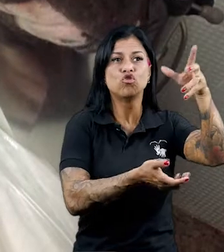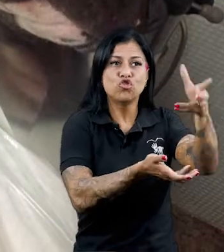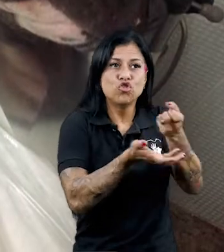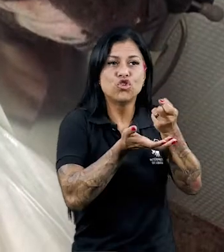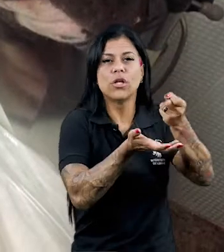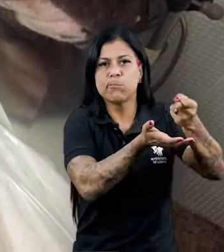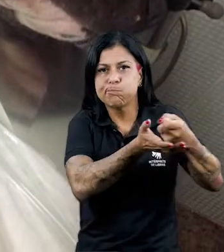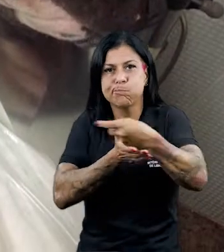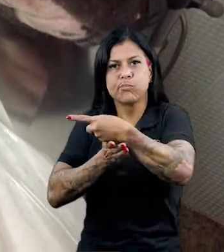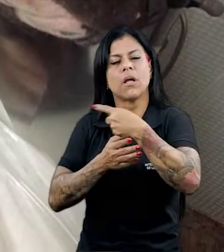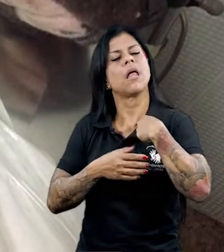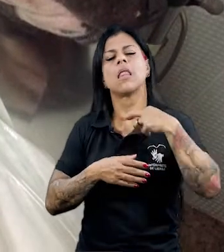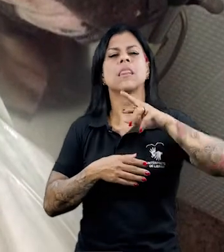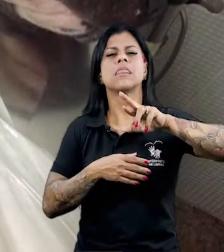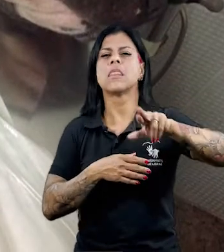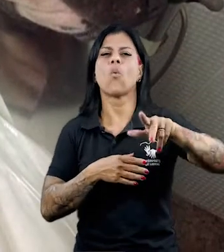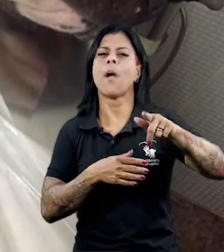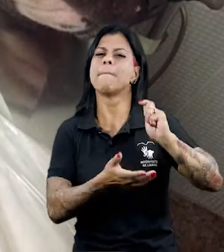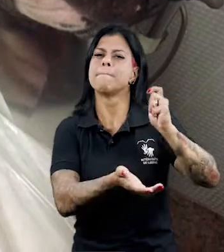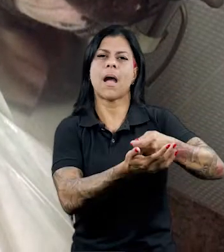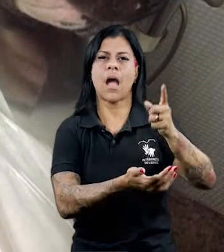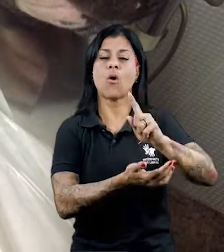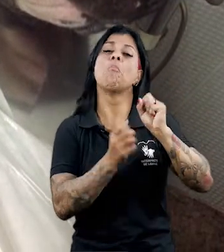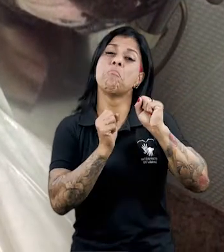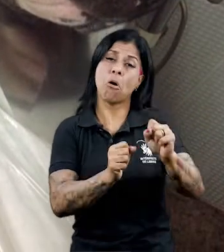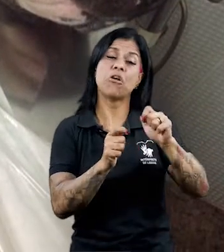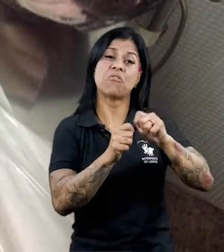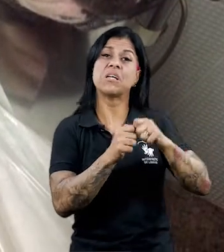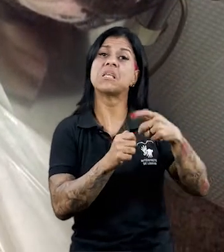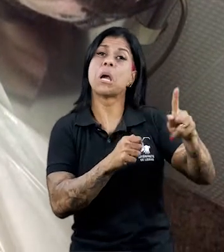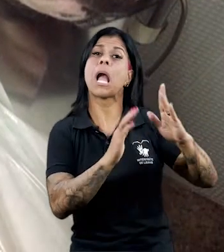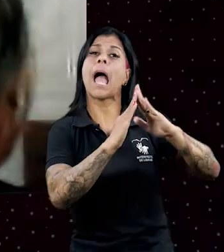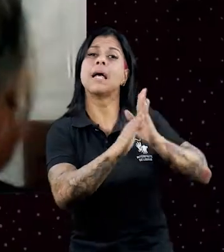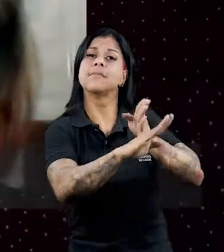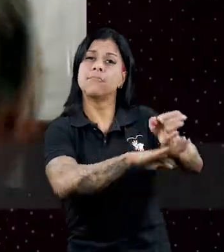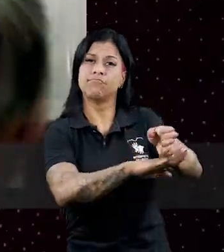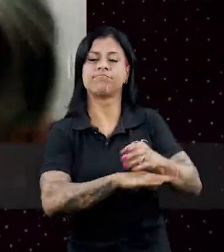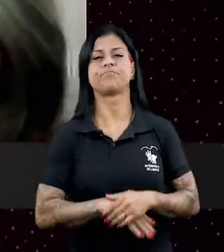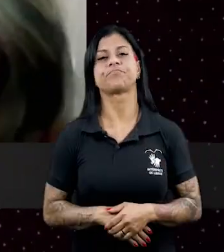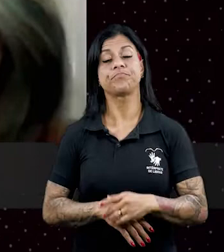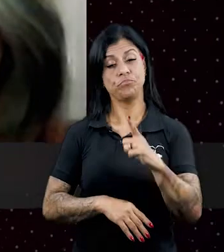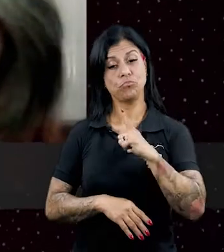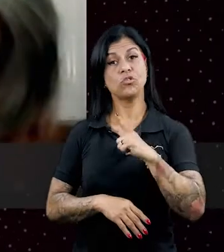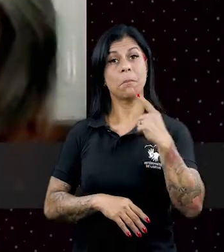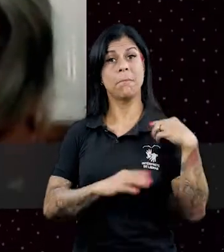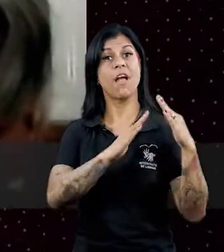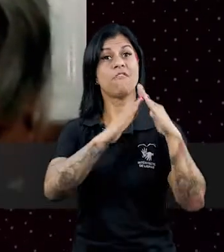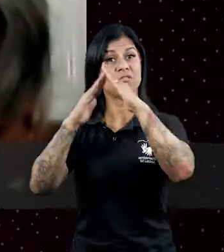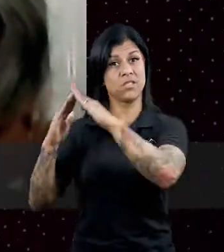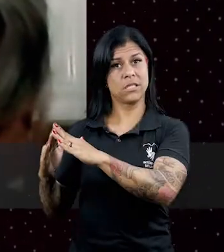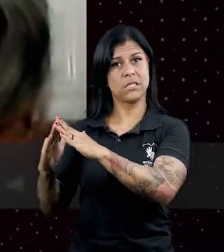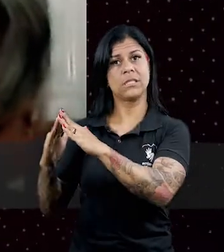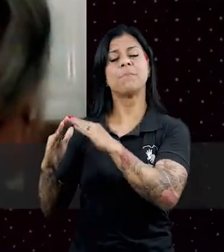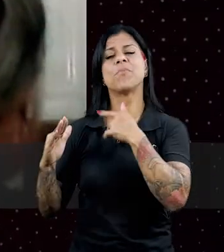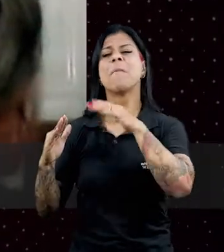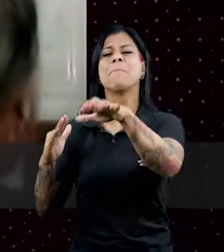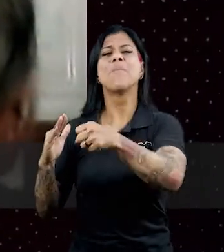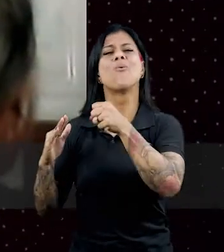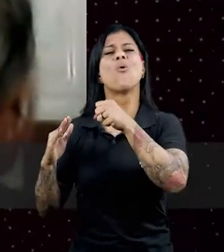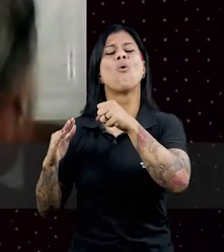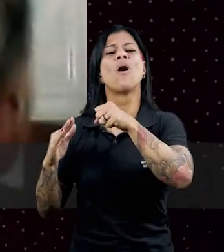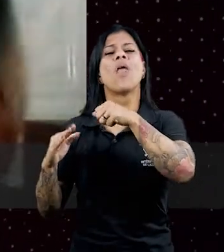a doação de sangue não tem custos e pode ser feita até mesmo em domicílio. A minha vizinha, ela tinha um cachorro que ela resgatou